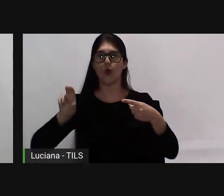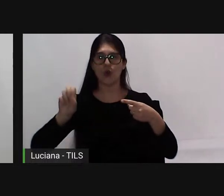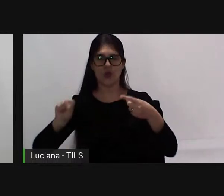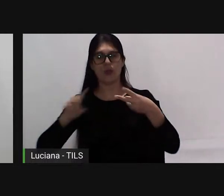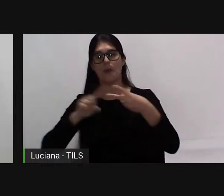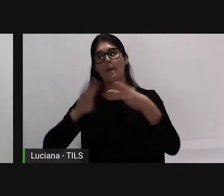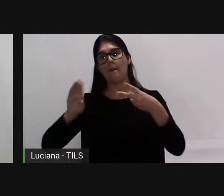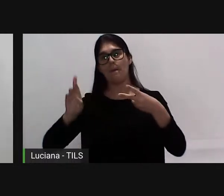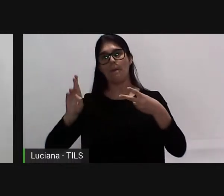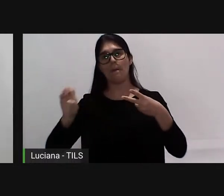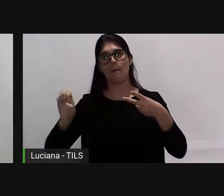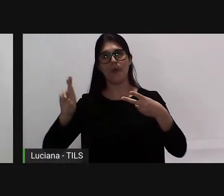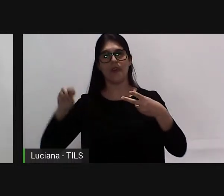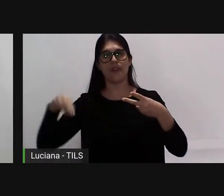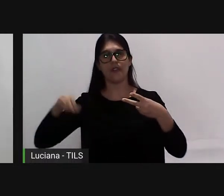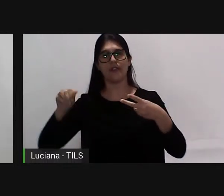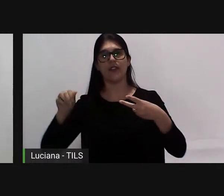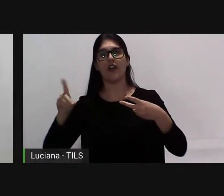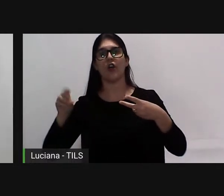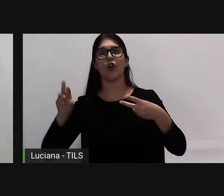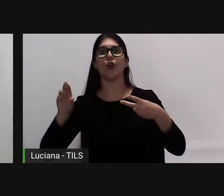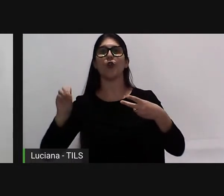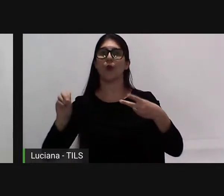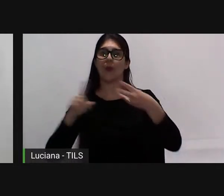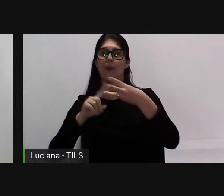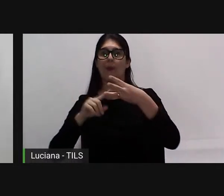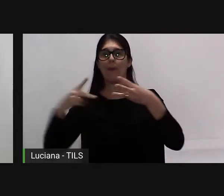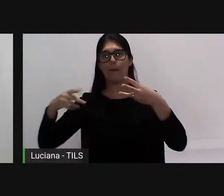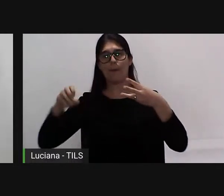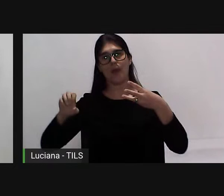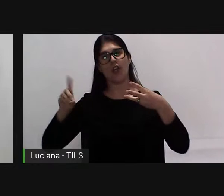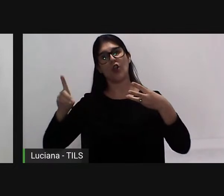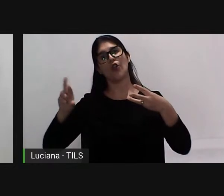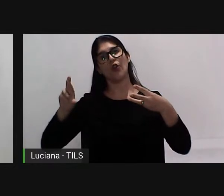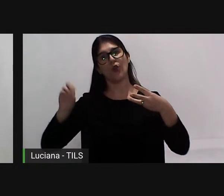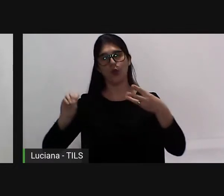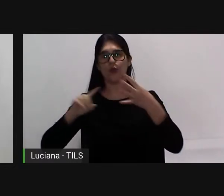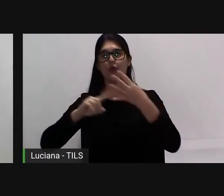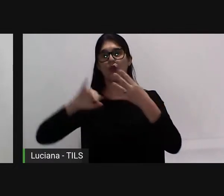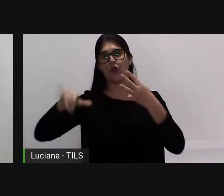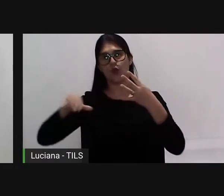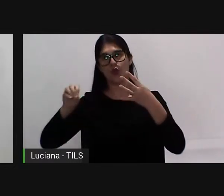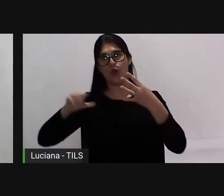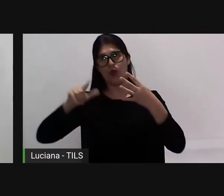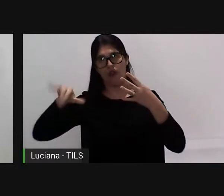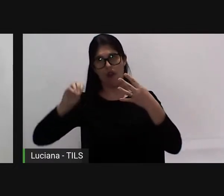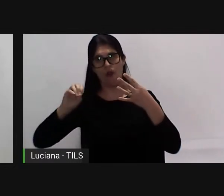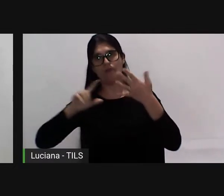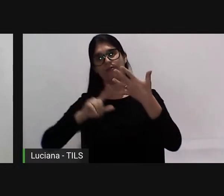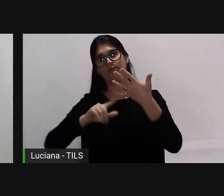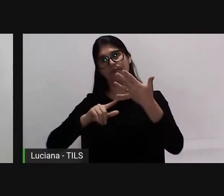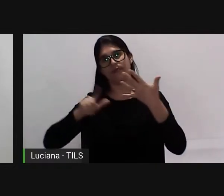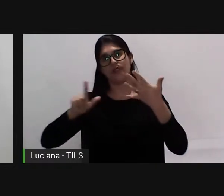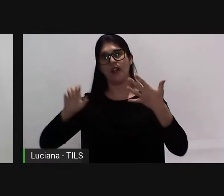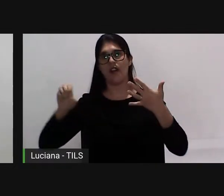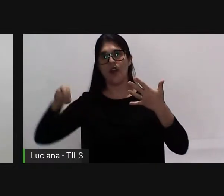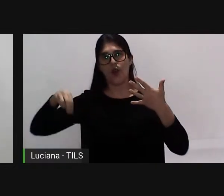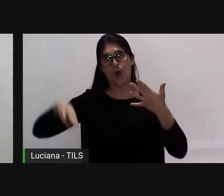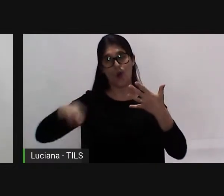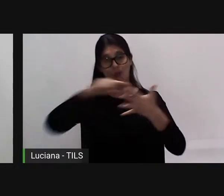Kummer, Pedro Feltrin, Gianluca Manetti, Leon Machado, todos do quarto ano do